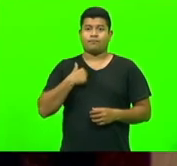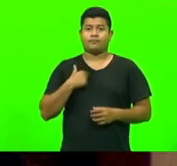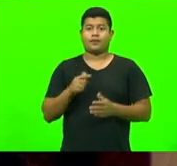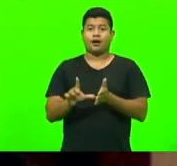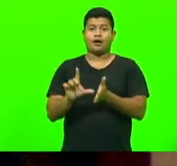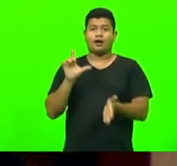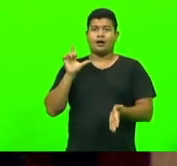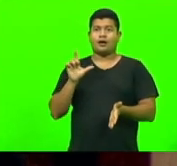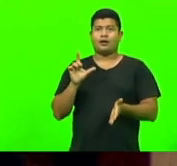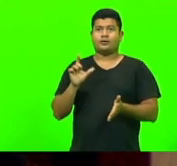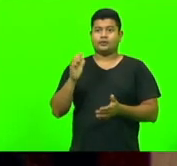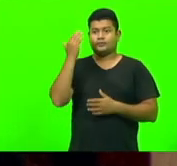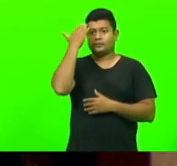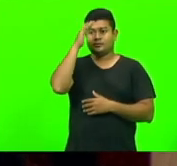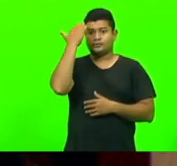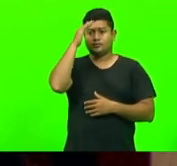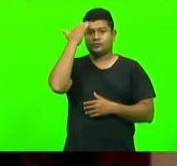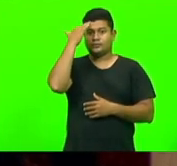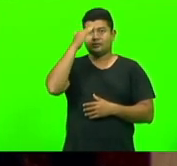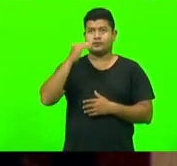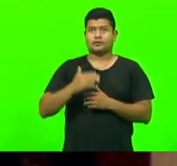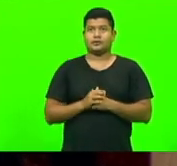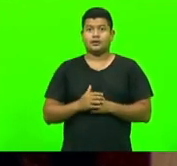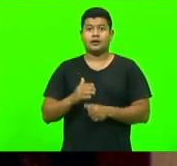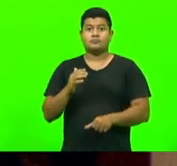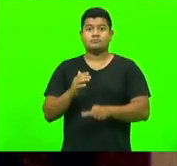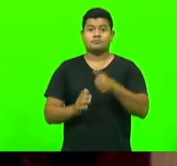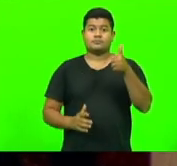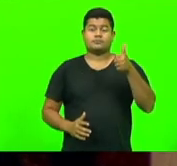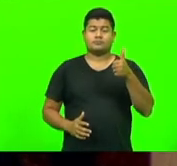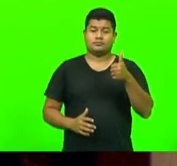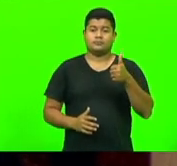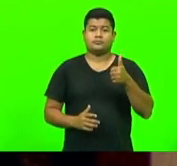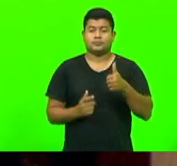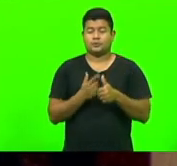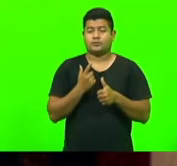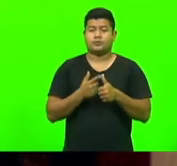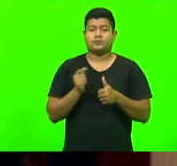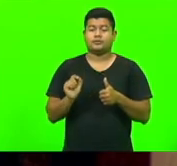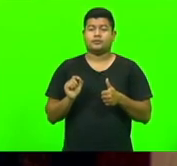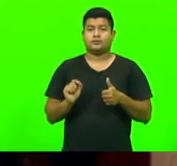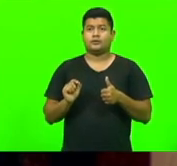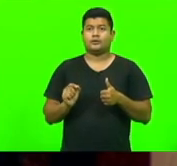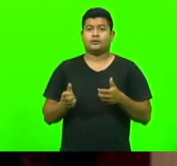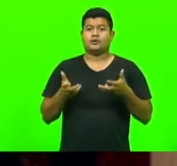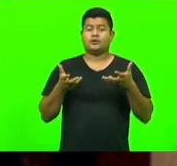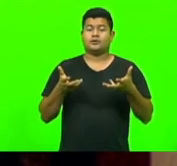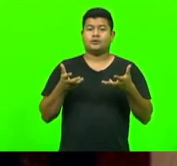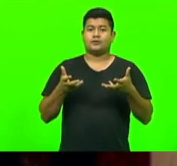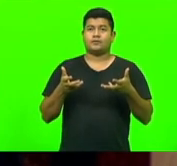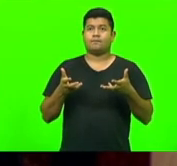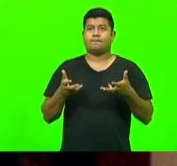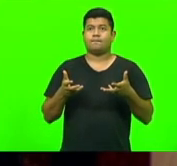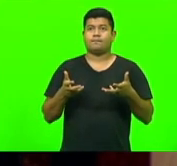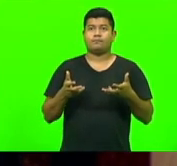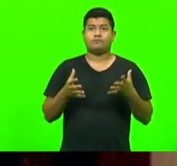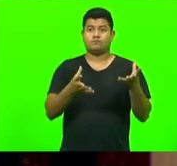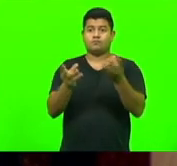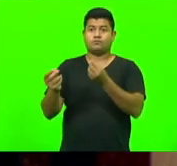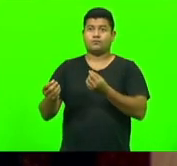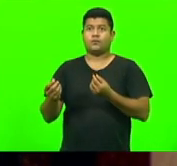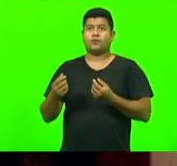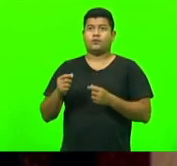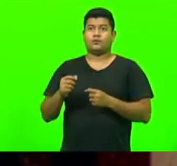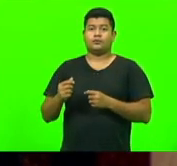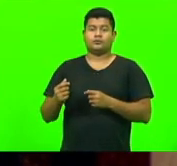observações. Em primeiro lugar, eu quero dizer que eu recebi muitas manifestações no